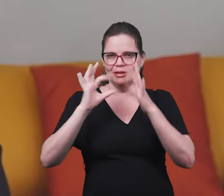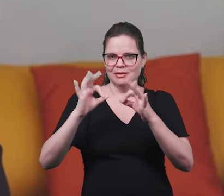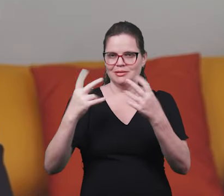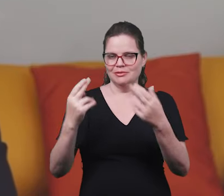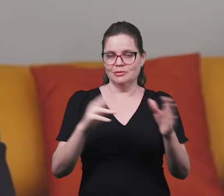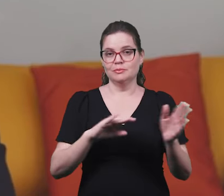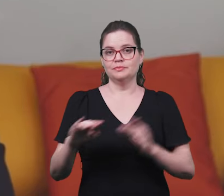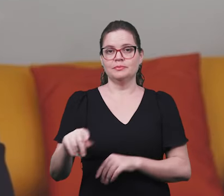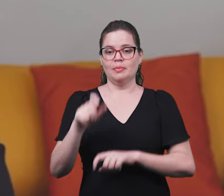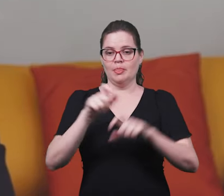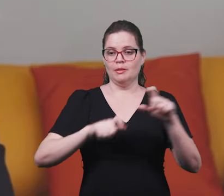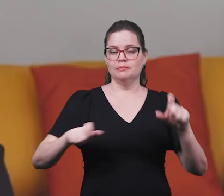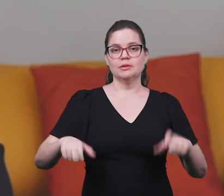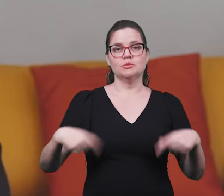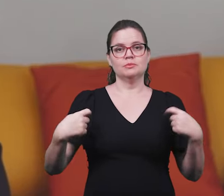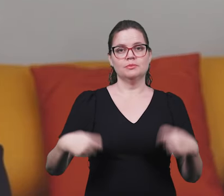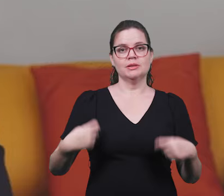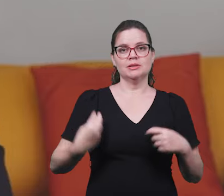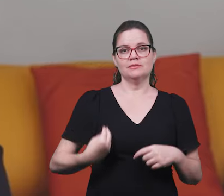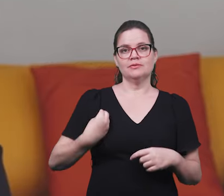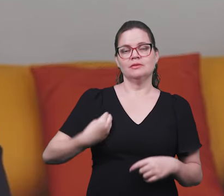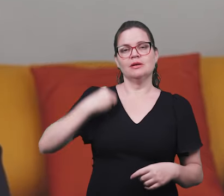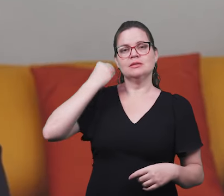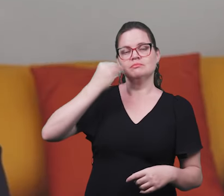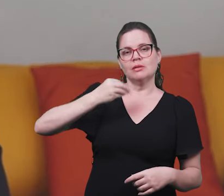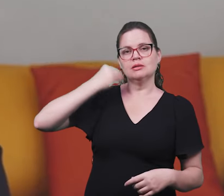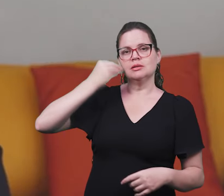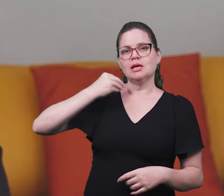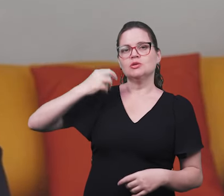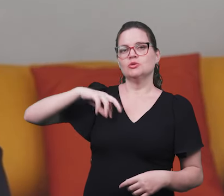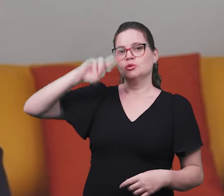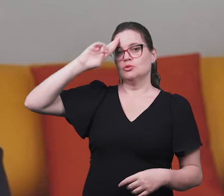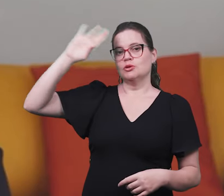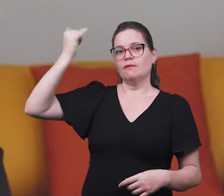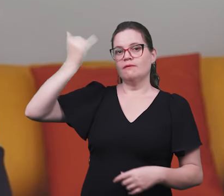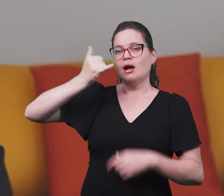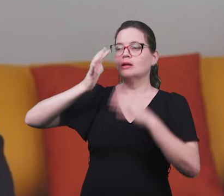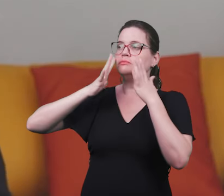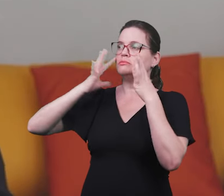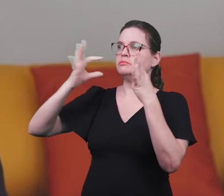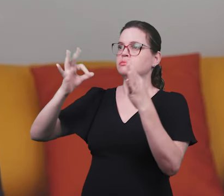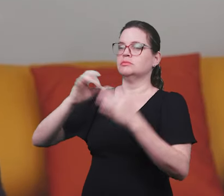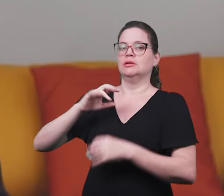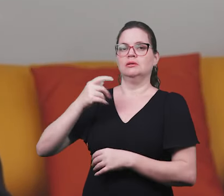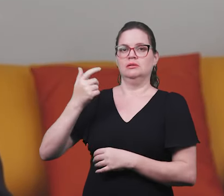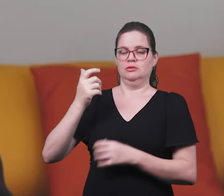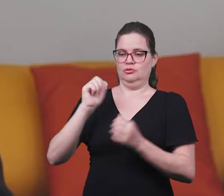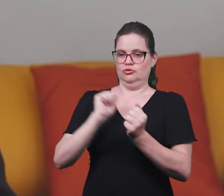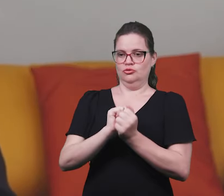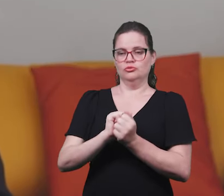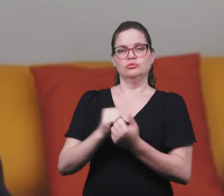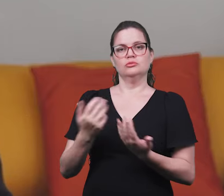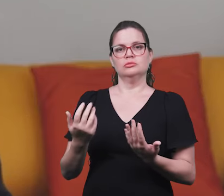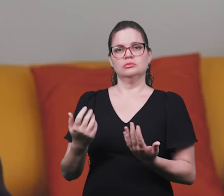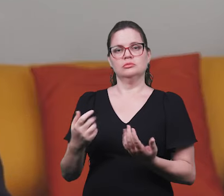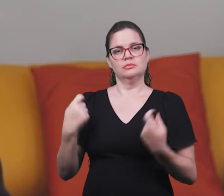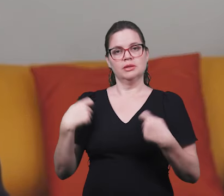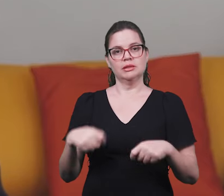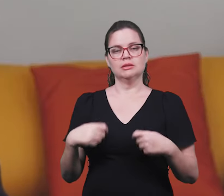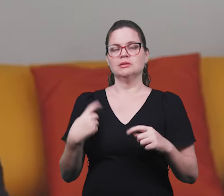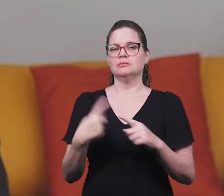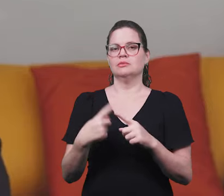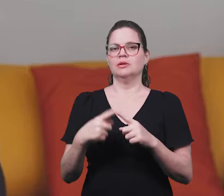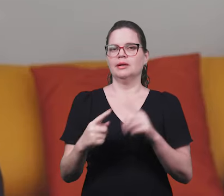necessidade que o pecador tem de passar a ouvir a voz do Senhor. Né? É ficar comigo aqui. O que o Senhor